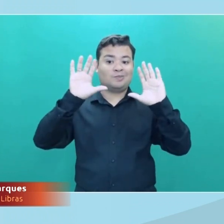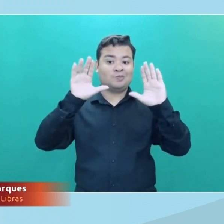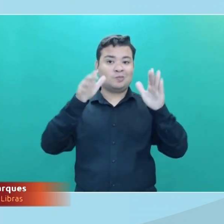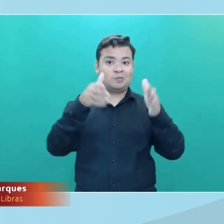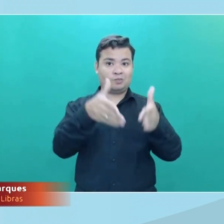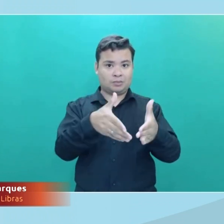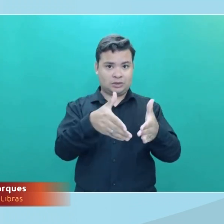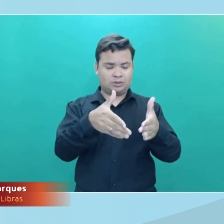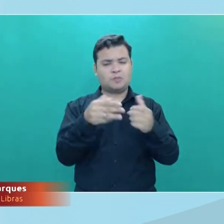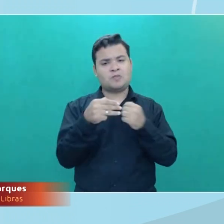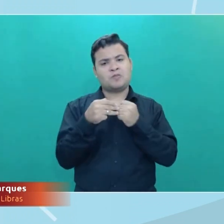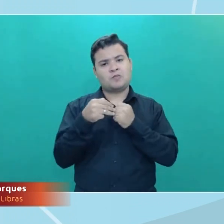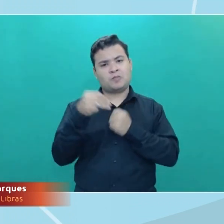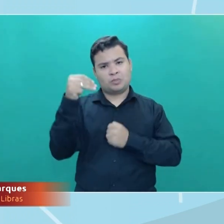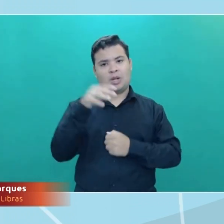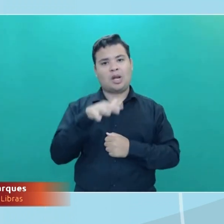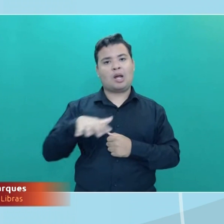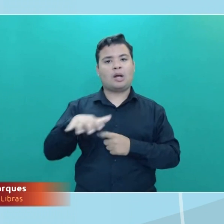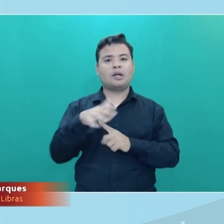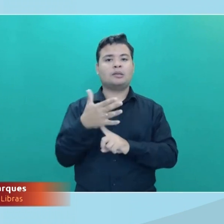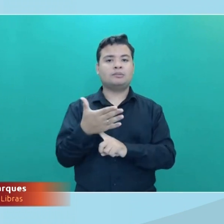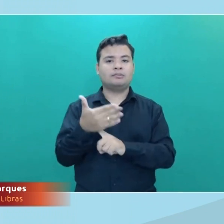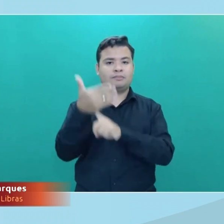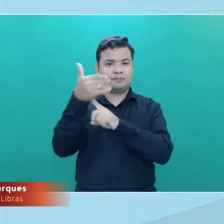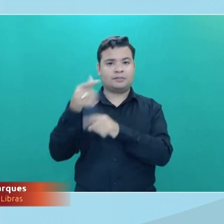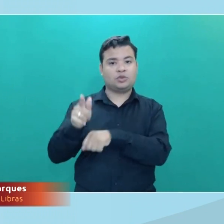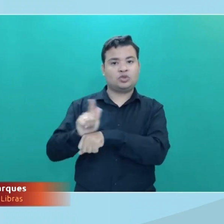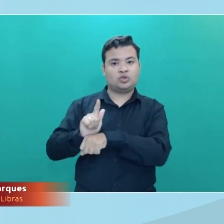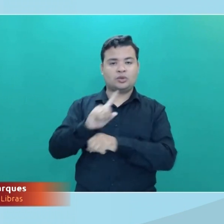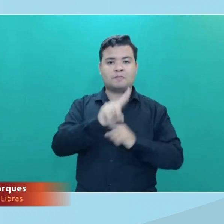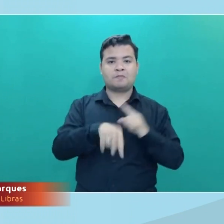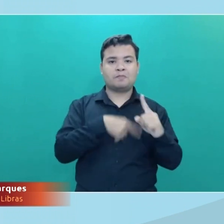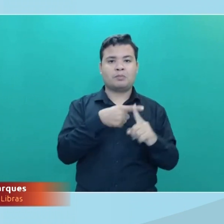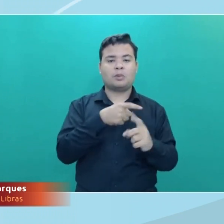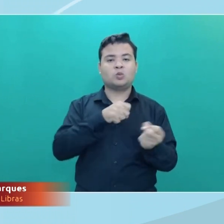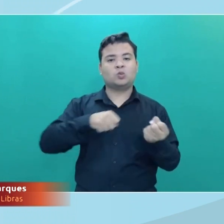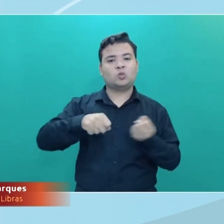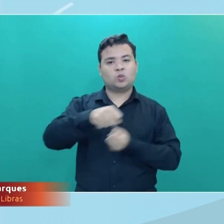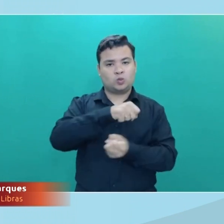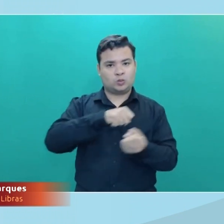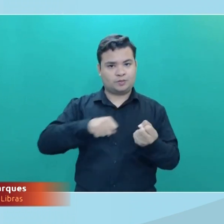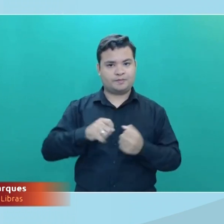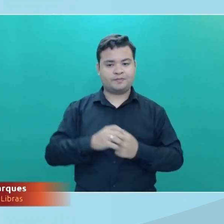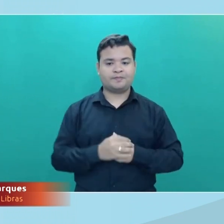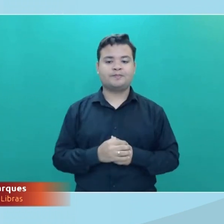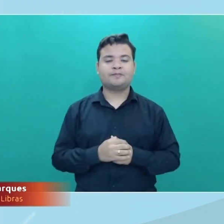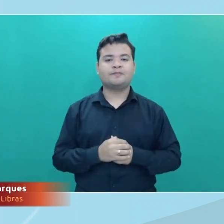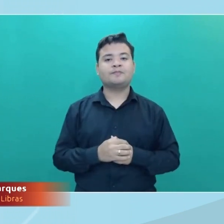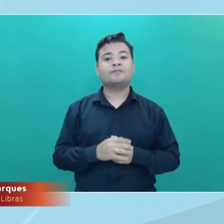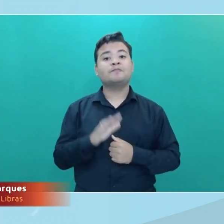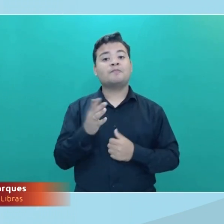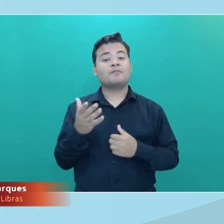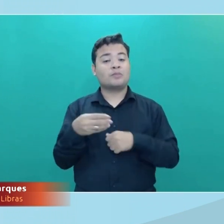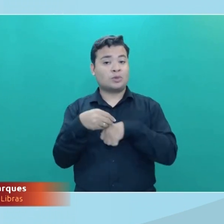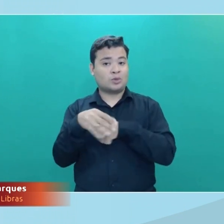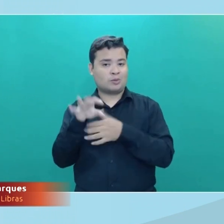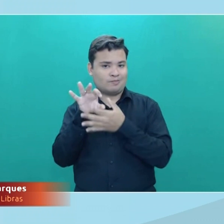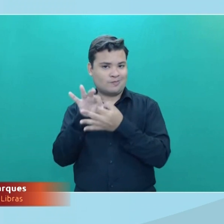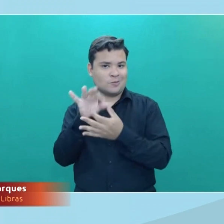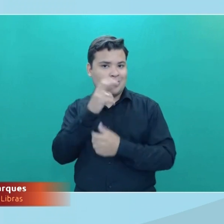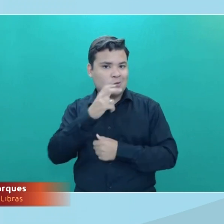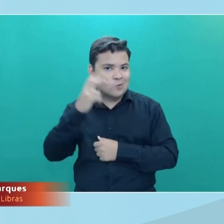esse mestrado em tecnologia, gestão e sustentabilidade. Para fechar, uma dica sobre cultura.